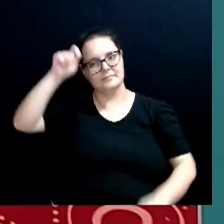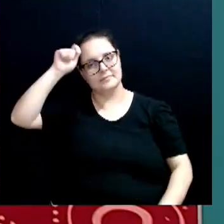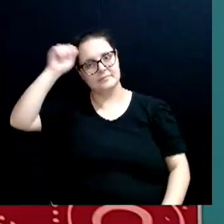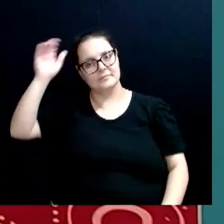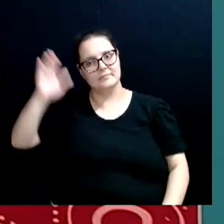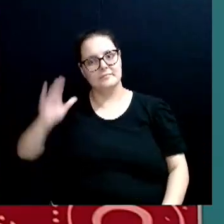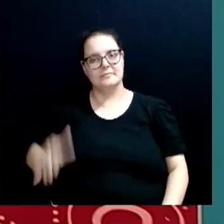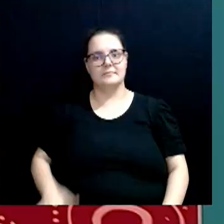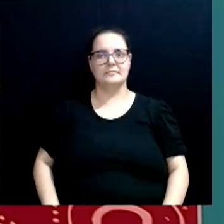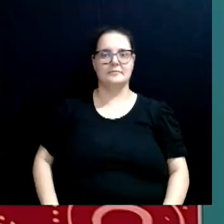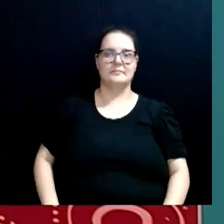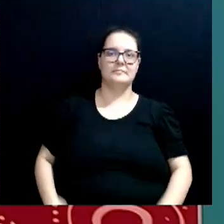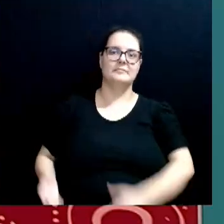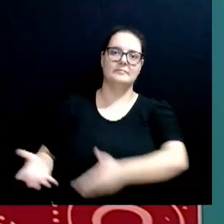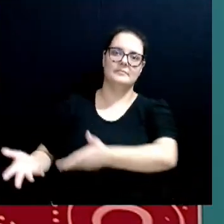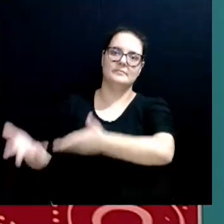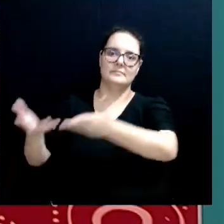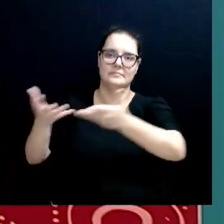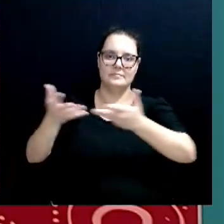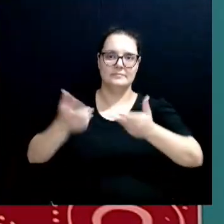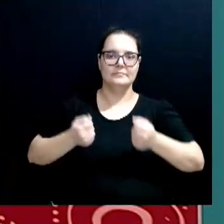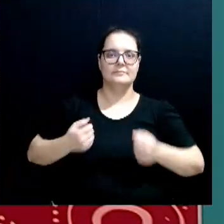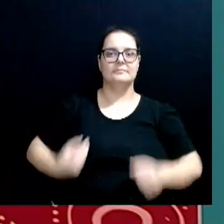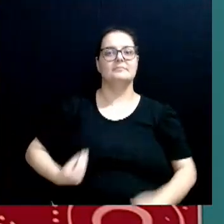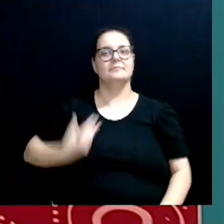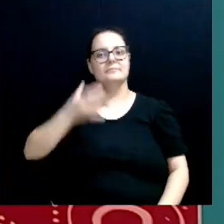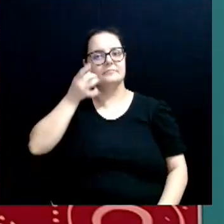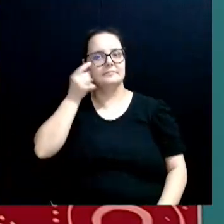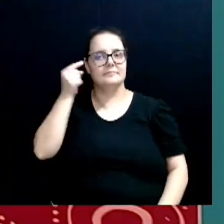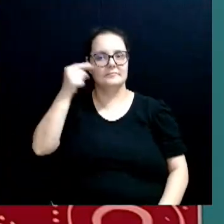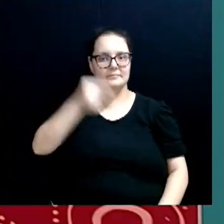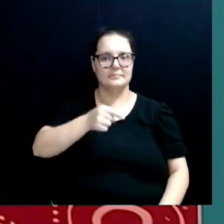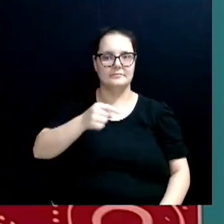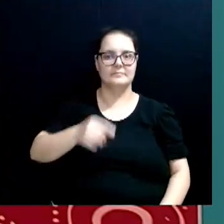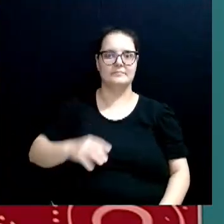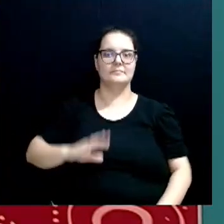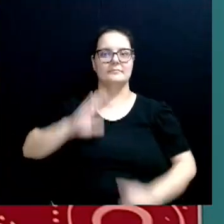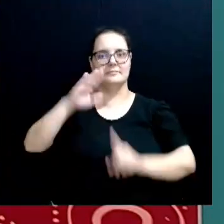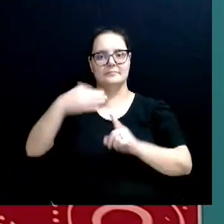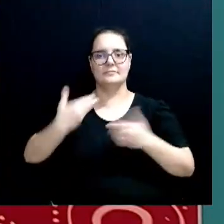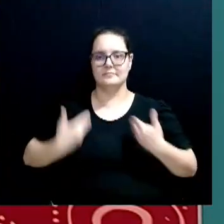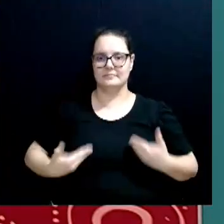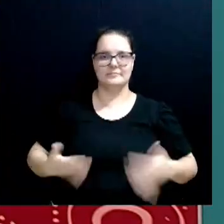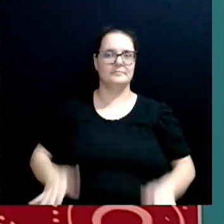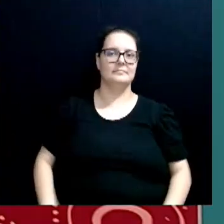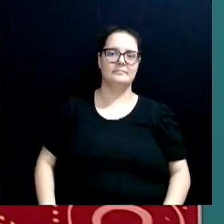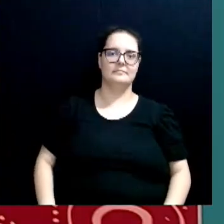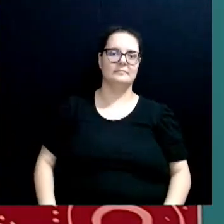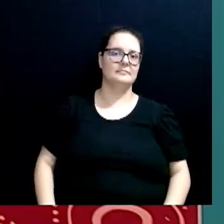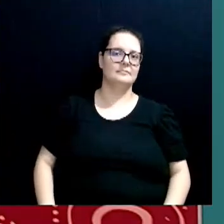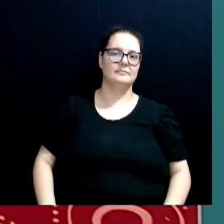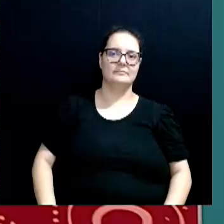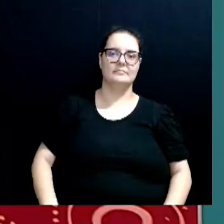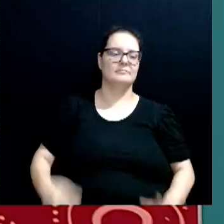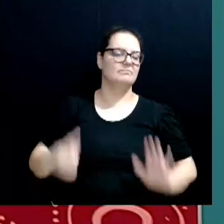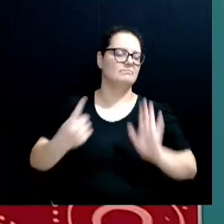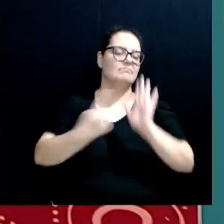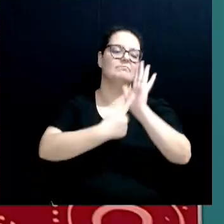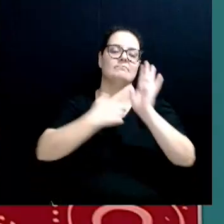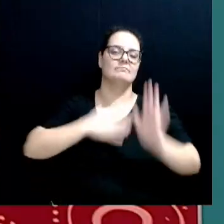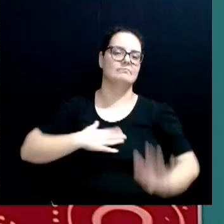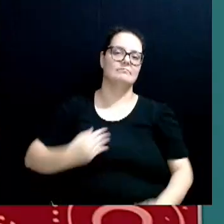foram convidados para estar lá me prestigiando. Então, é inesquecível esse dia. É um